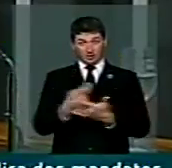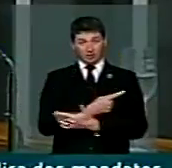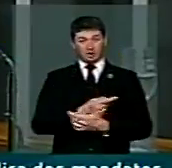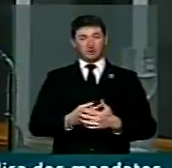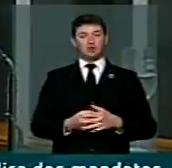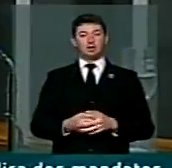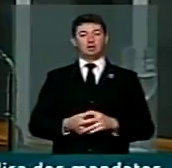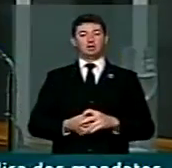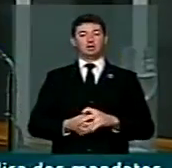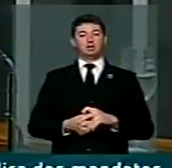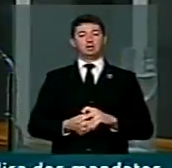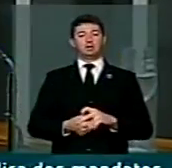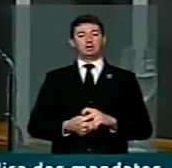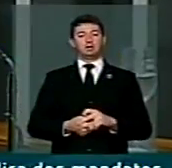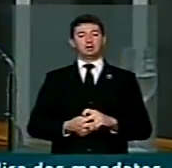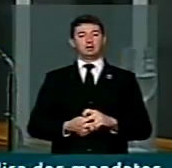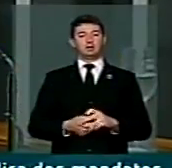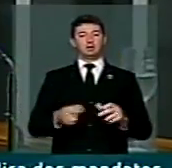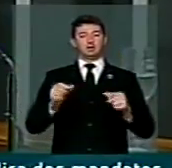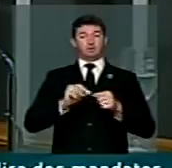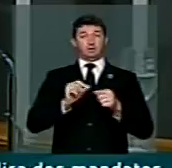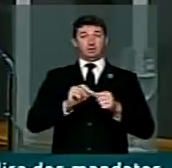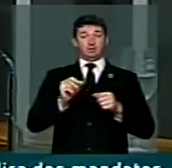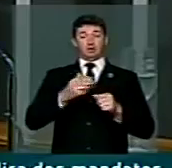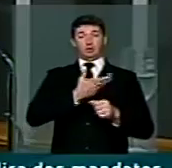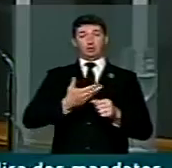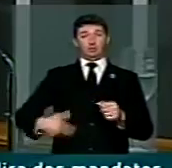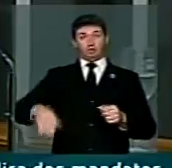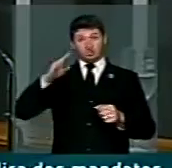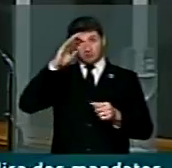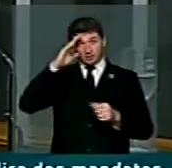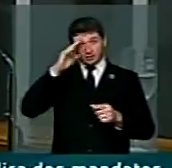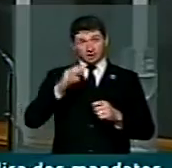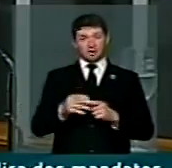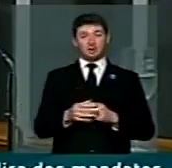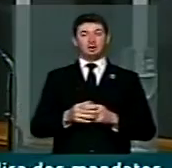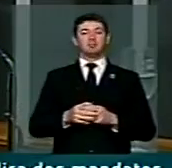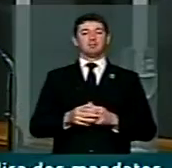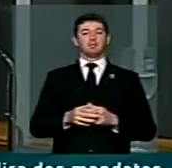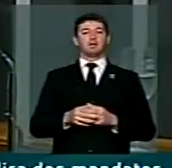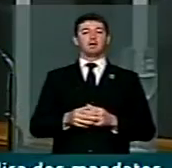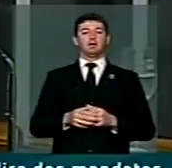lesa humanidade cometidos pelo regime militar,